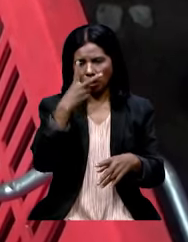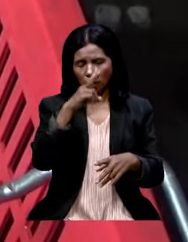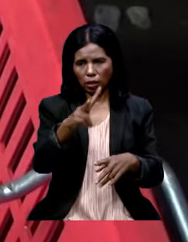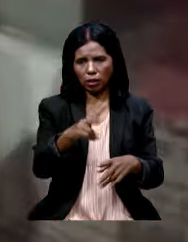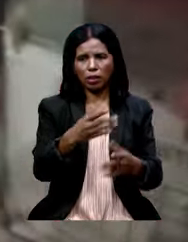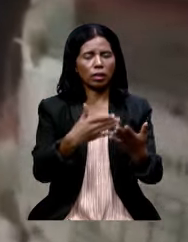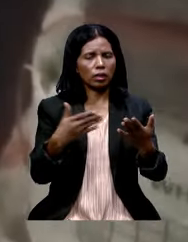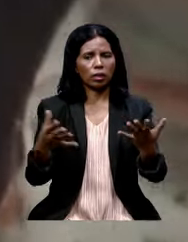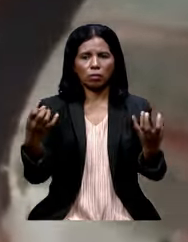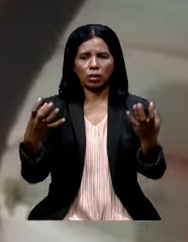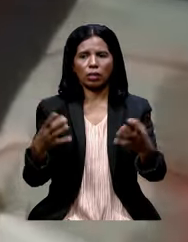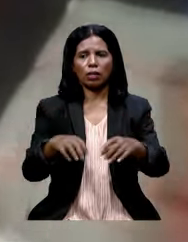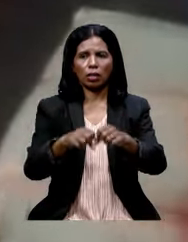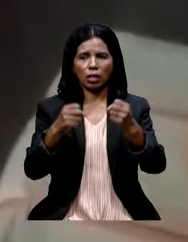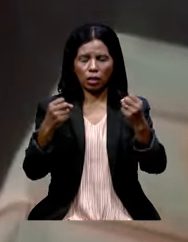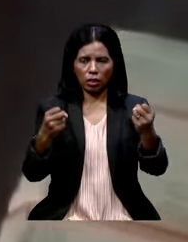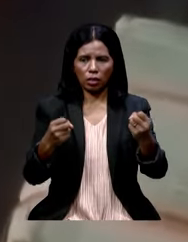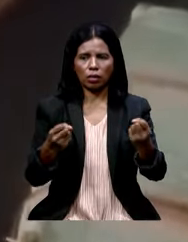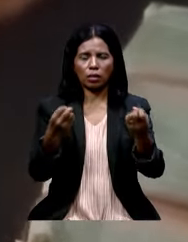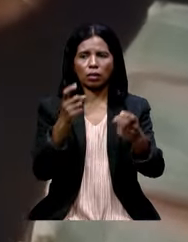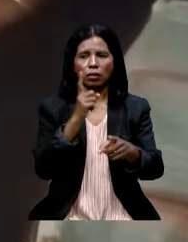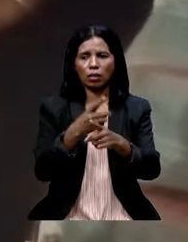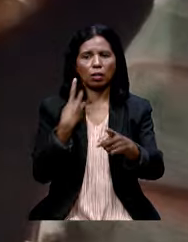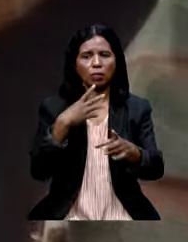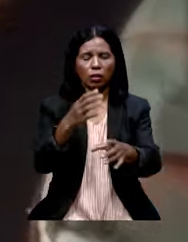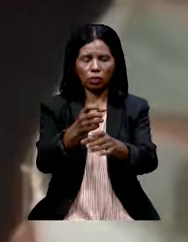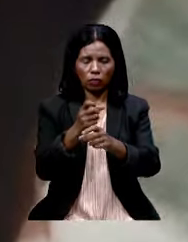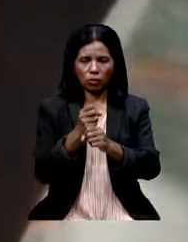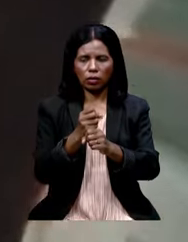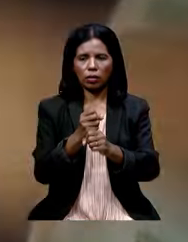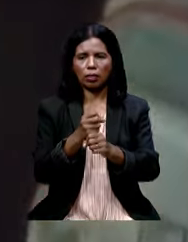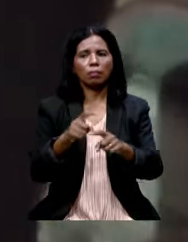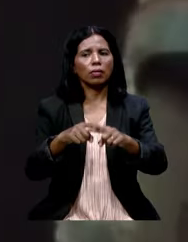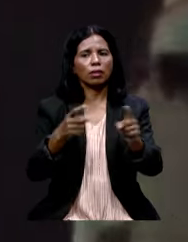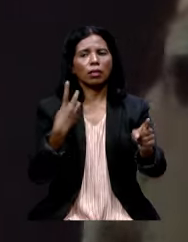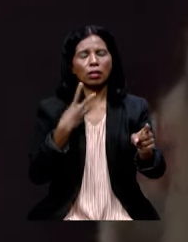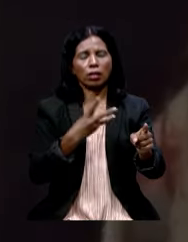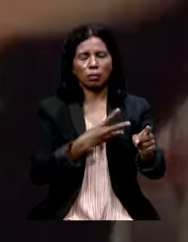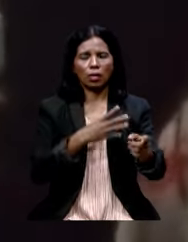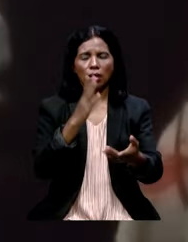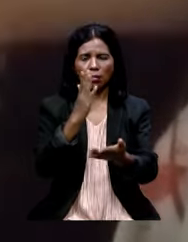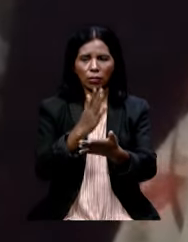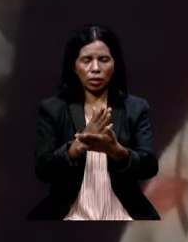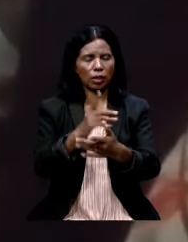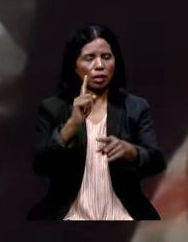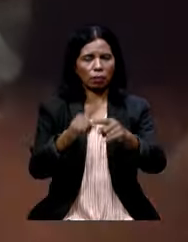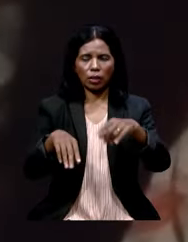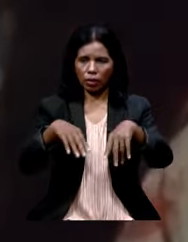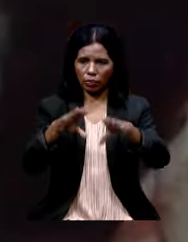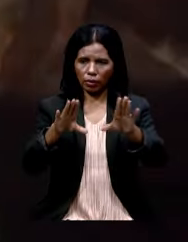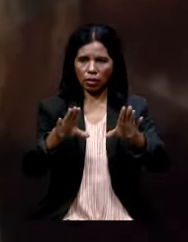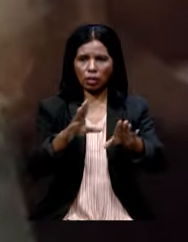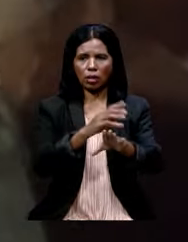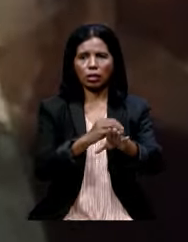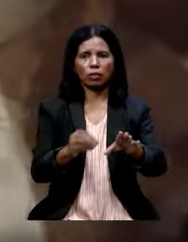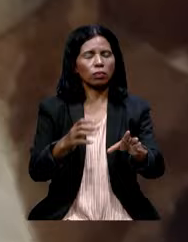essa sambarak ne bem estragados, a mila bele foi medida, mas bem a minha prevenção de atu halo